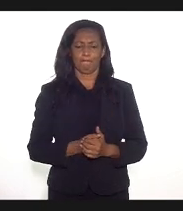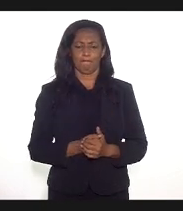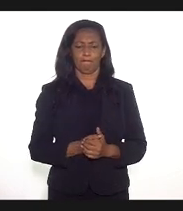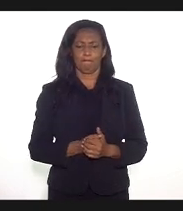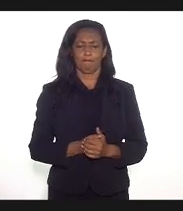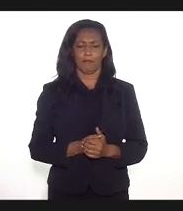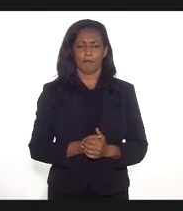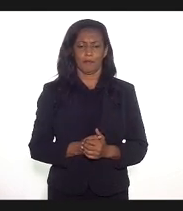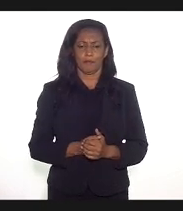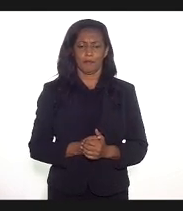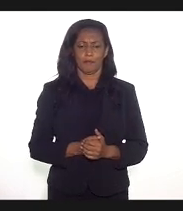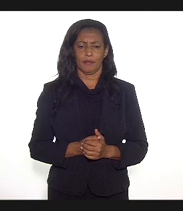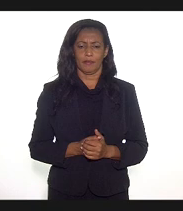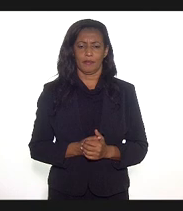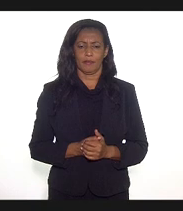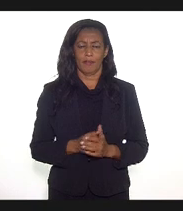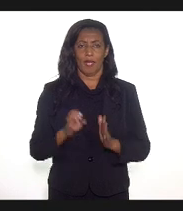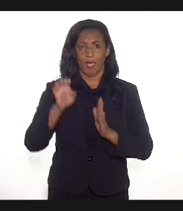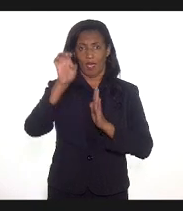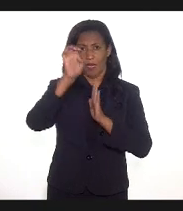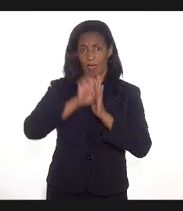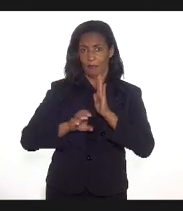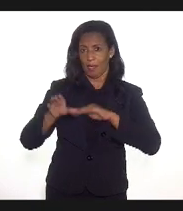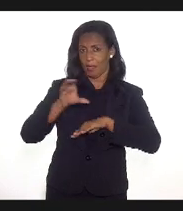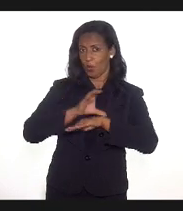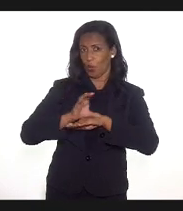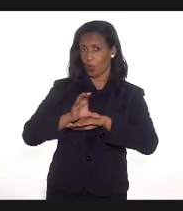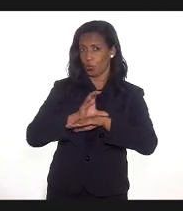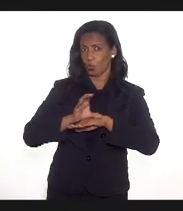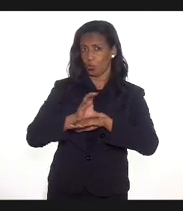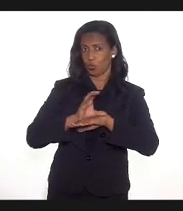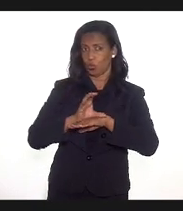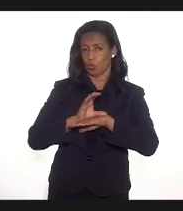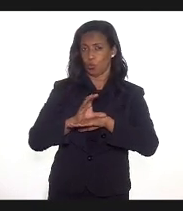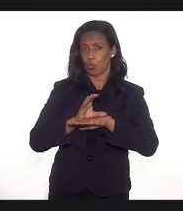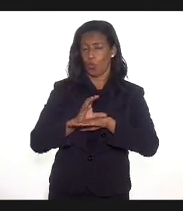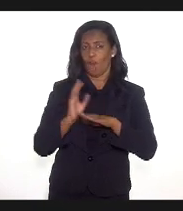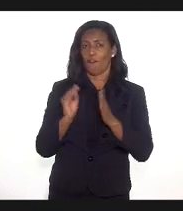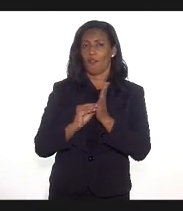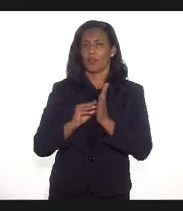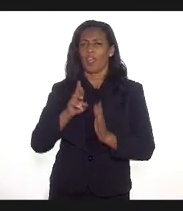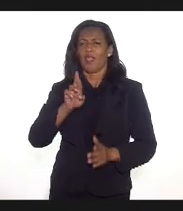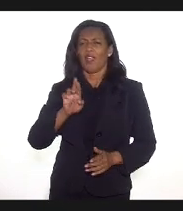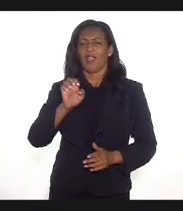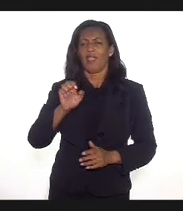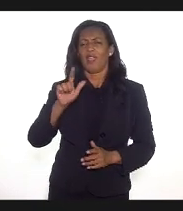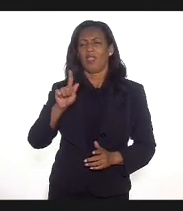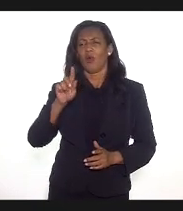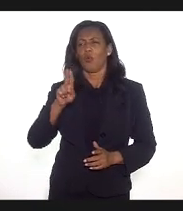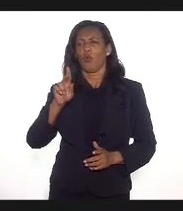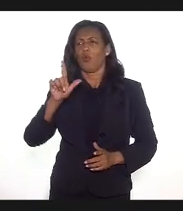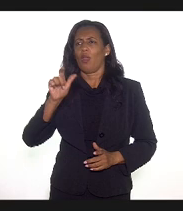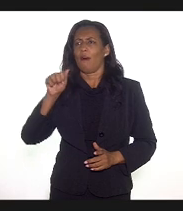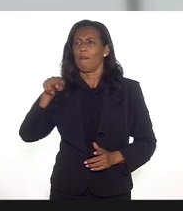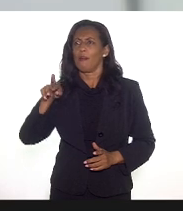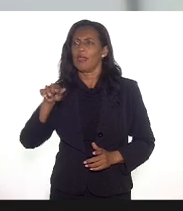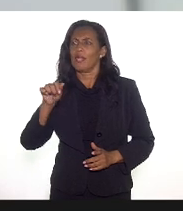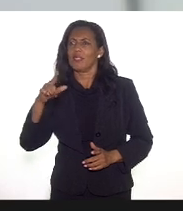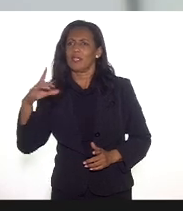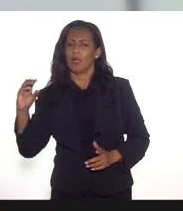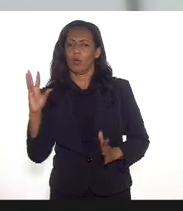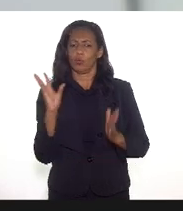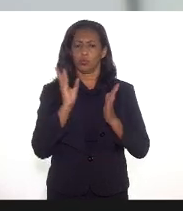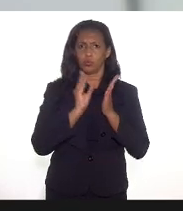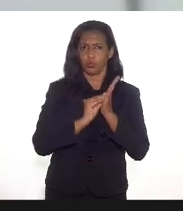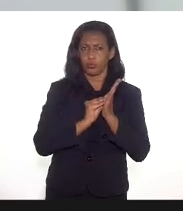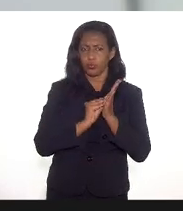Melo, a emenda constitucional ela não prevê um instrumento de regulamentação. E eu acho isso ruim, porque se ela puder...